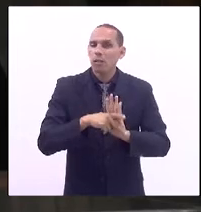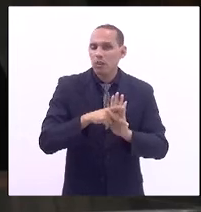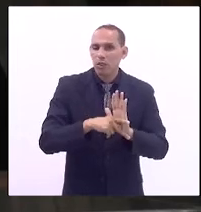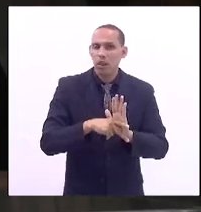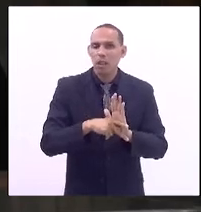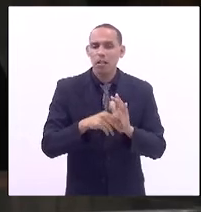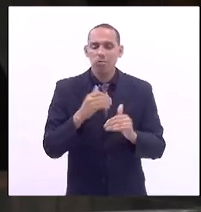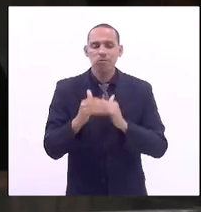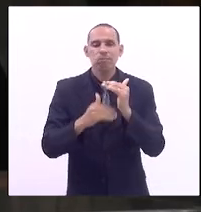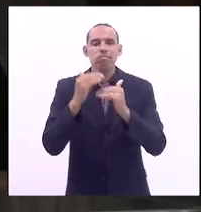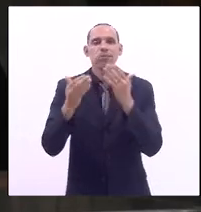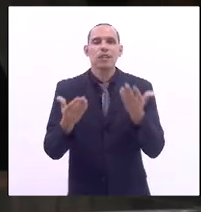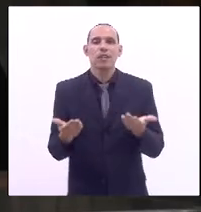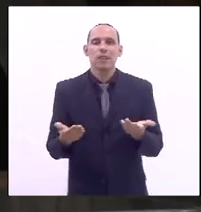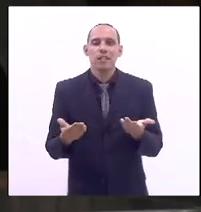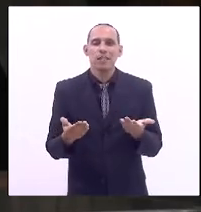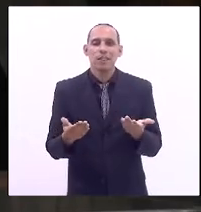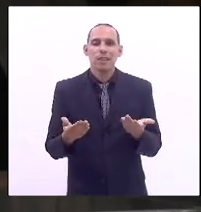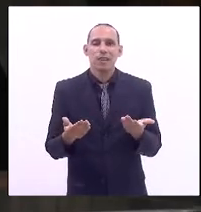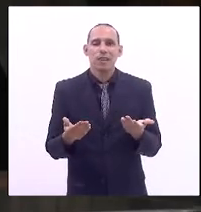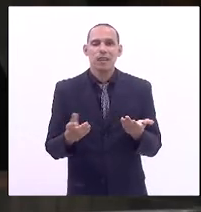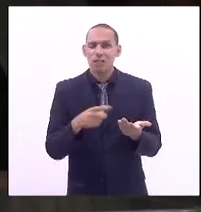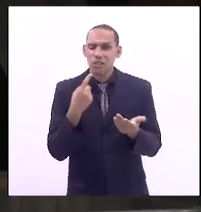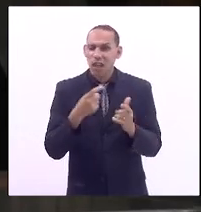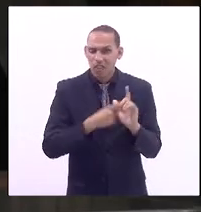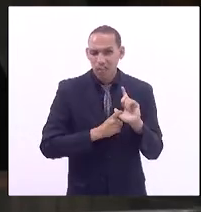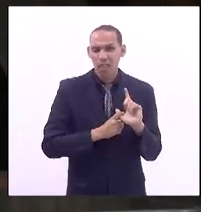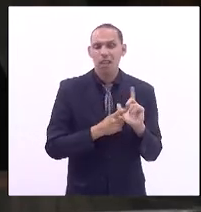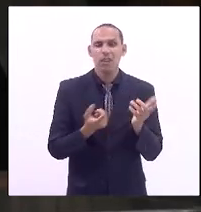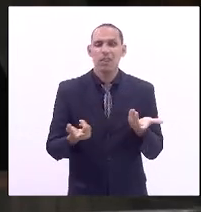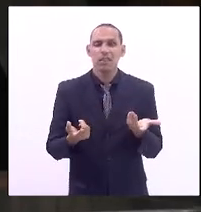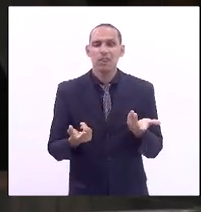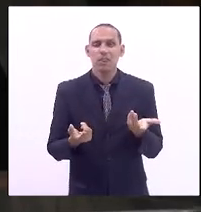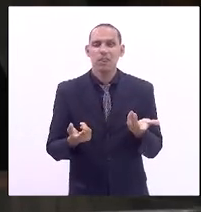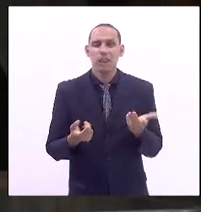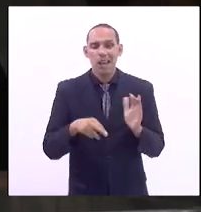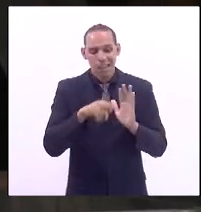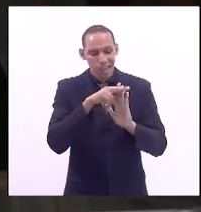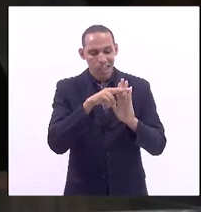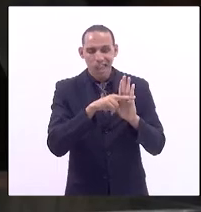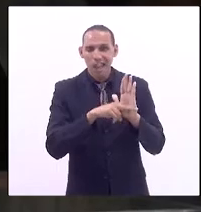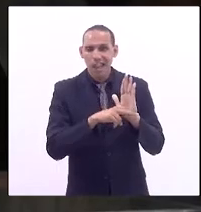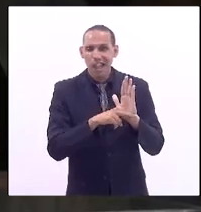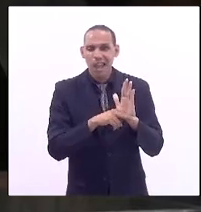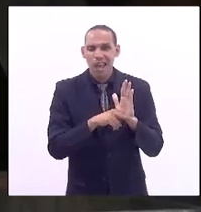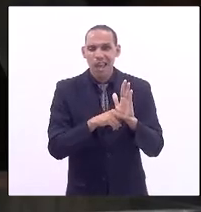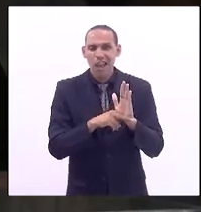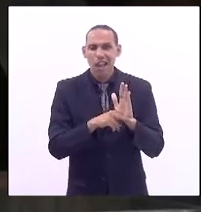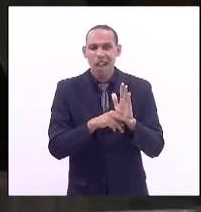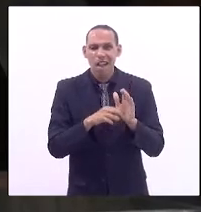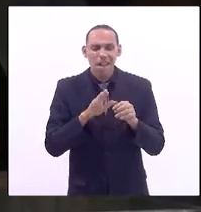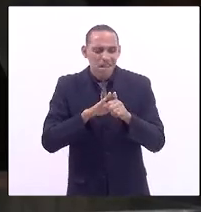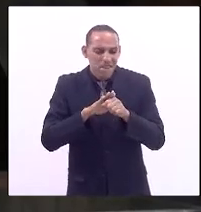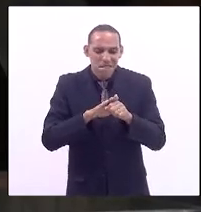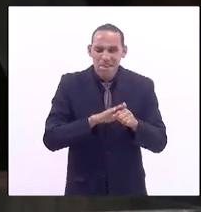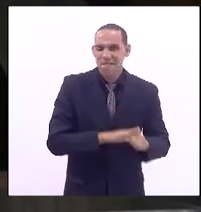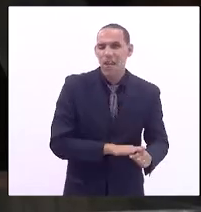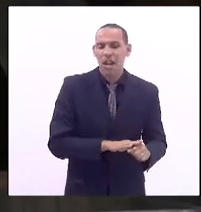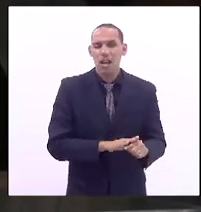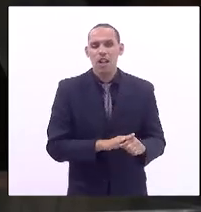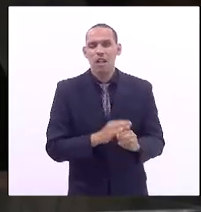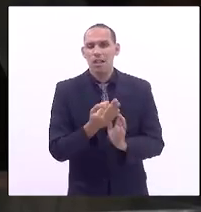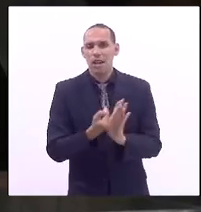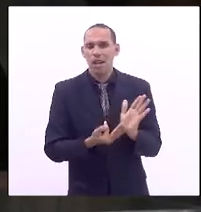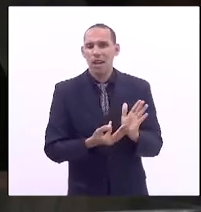de desenvolvimento que individados do jeito que nós estamos e sob o regime de repressão fiscal e regime de recuperação